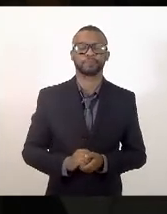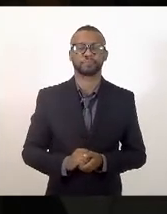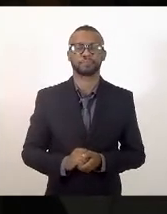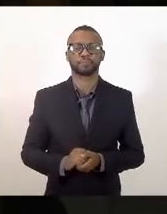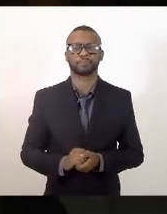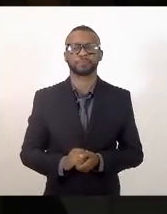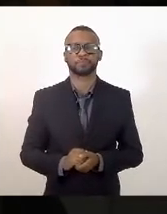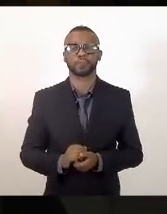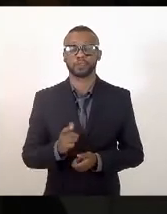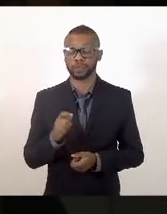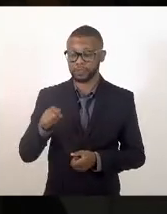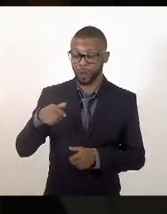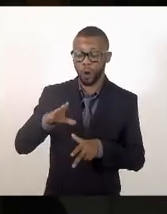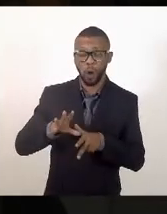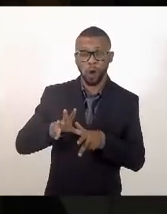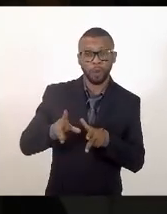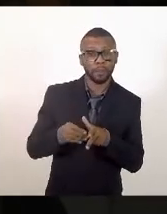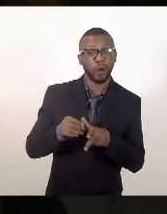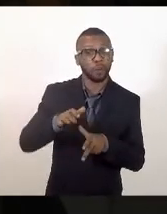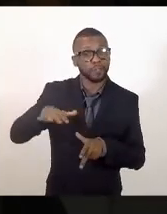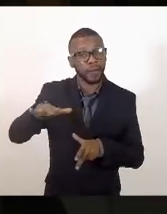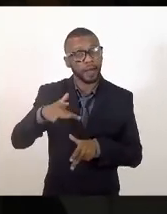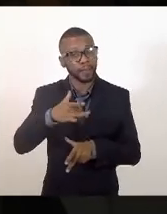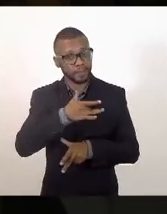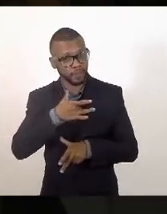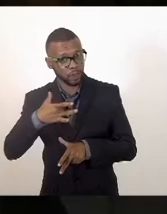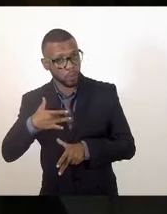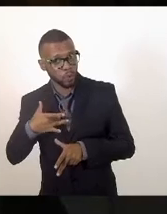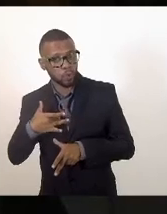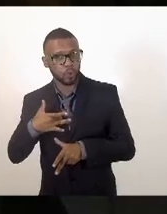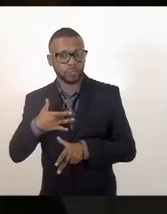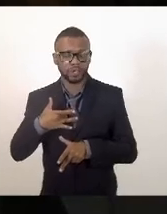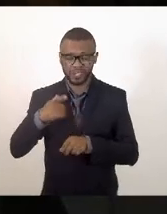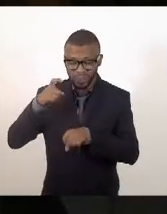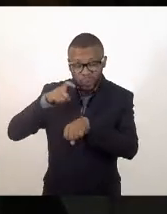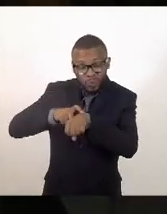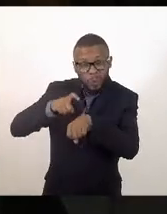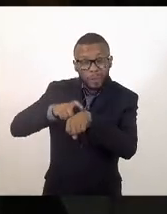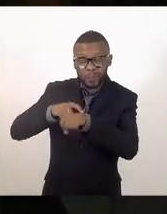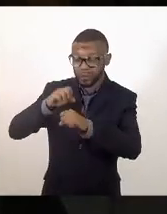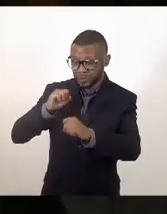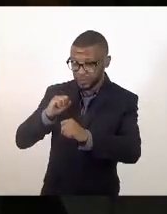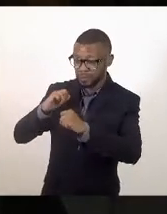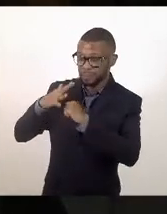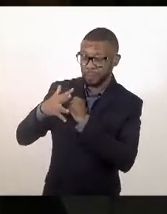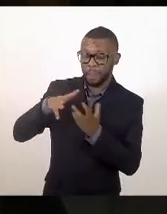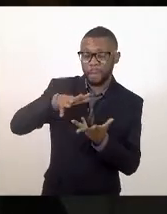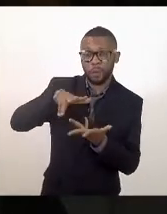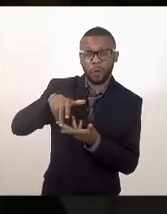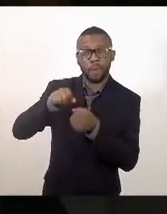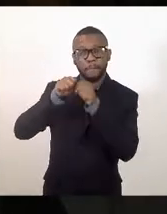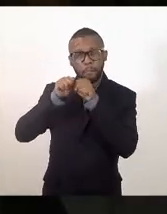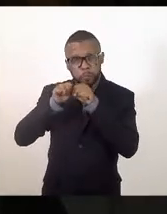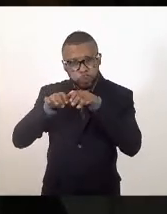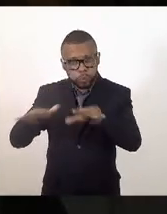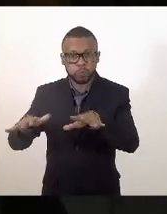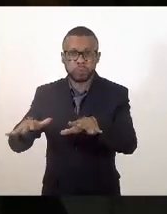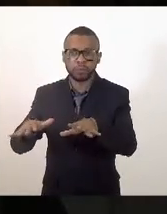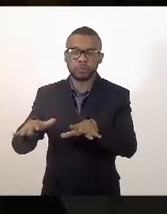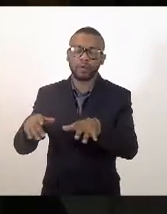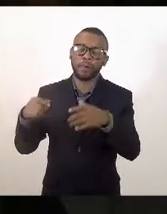de que corrupção na saúde, em plena pandemia, tinha que